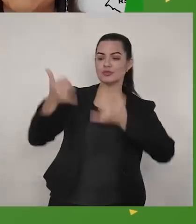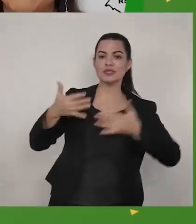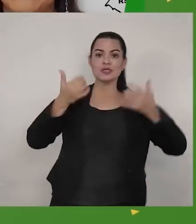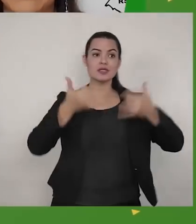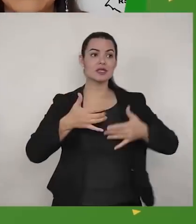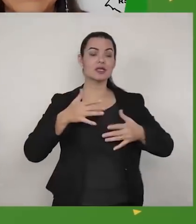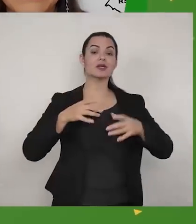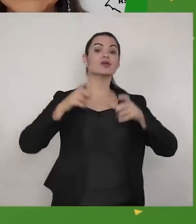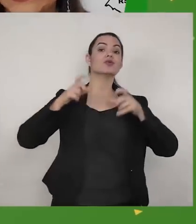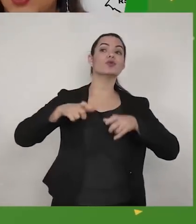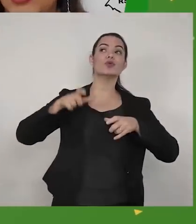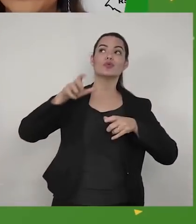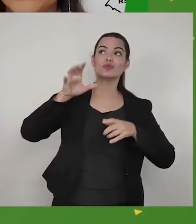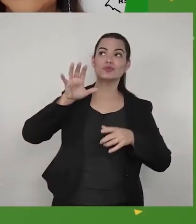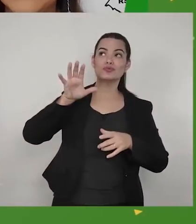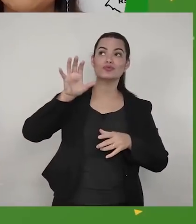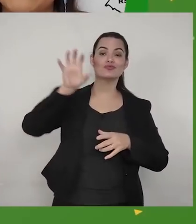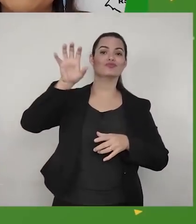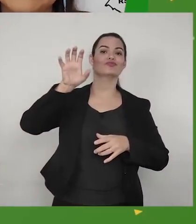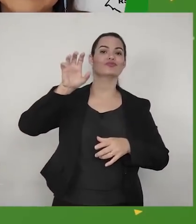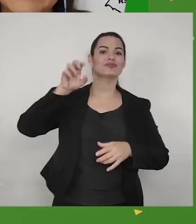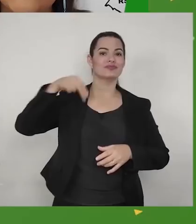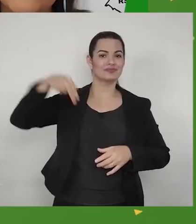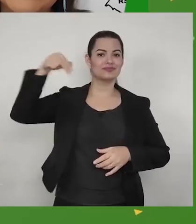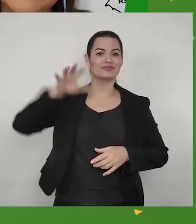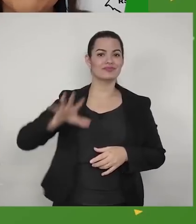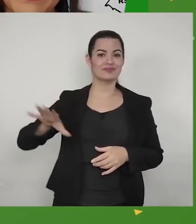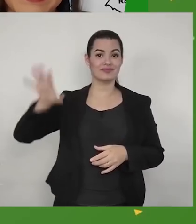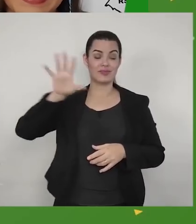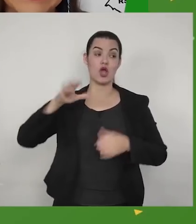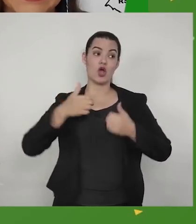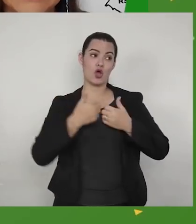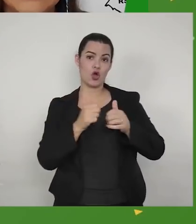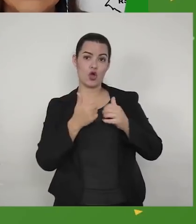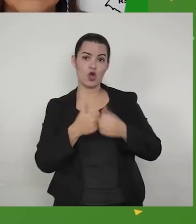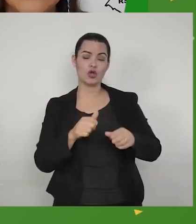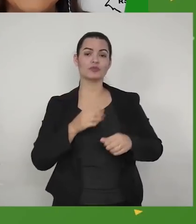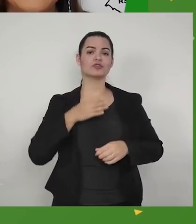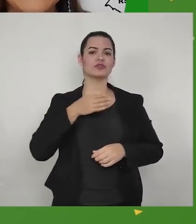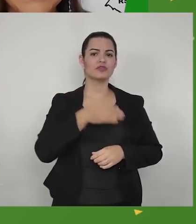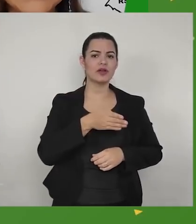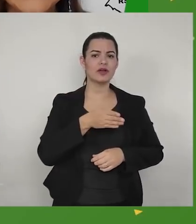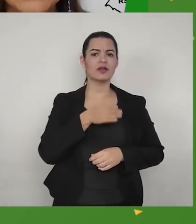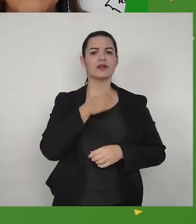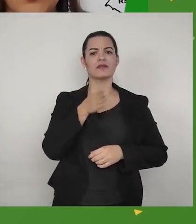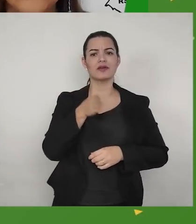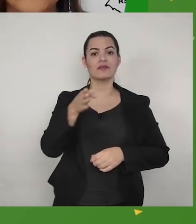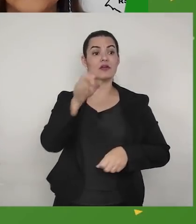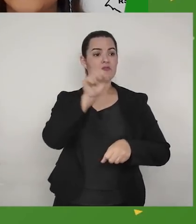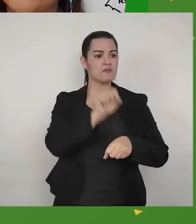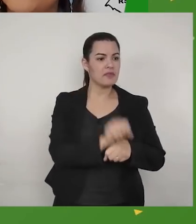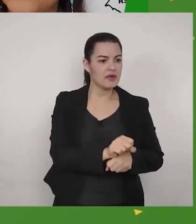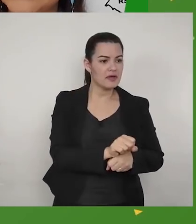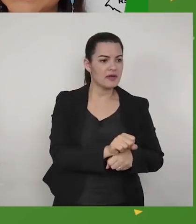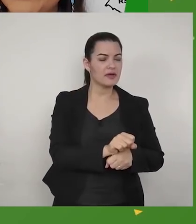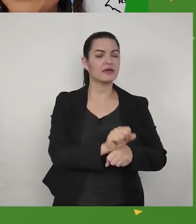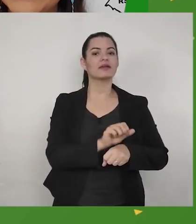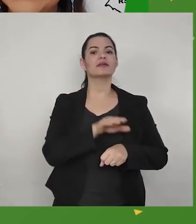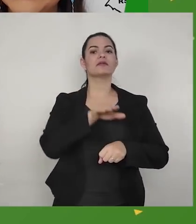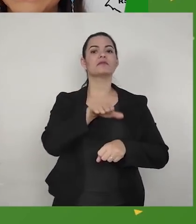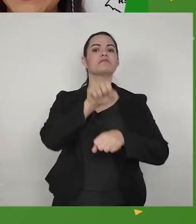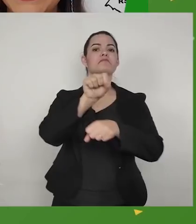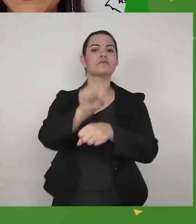Nordeste. Esse ônibus, ele vai fazer algumas paradas. E nesses pontos,